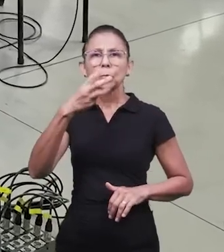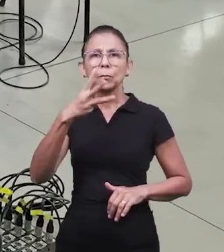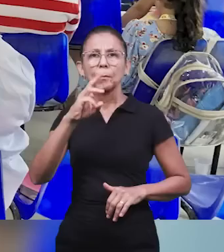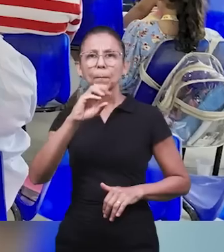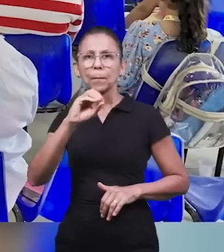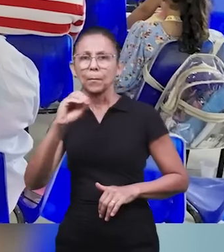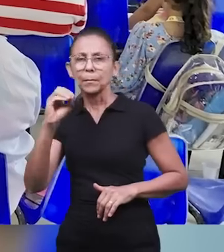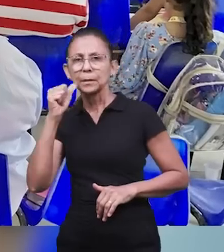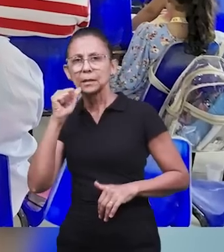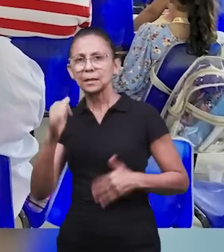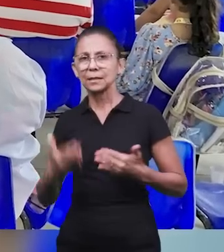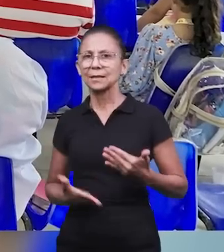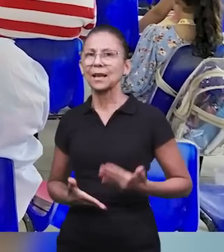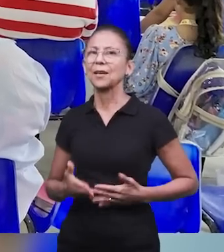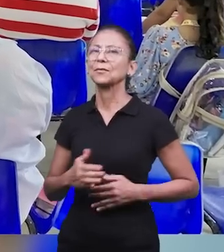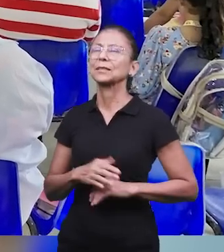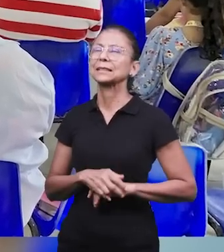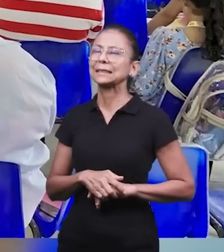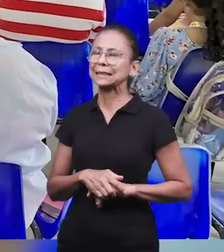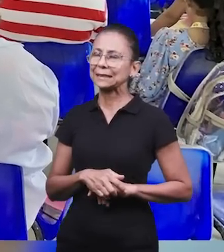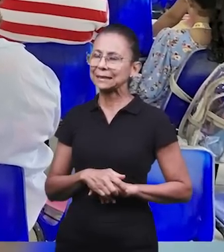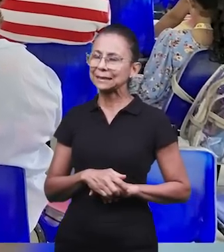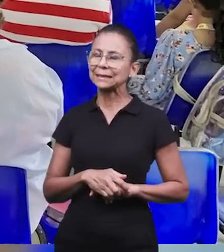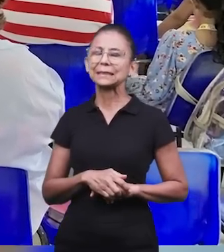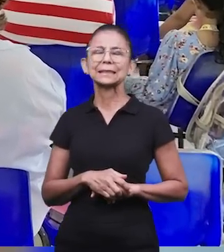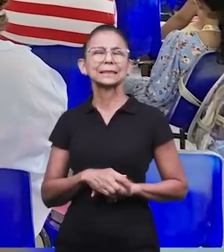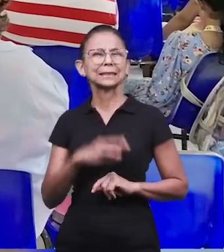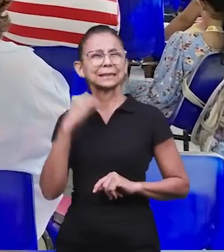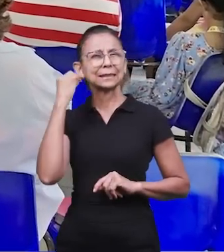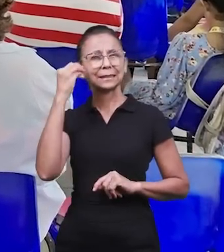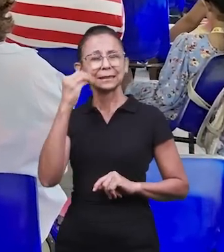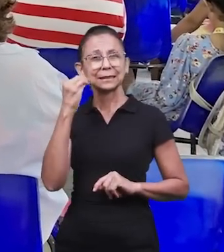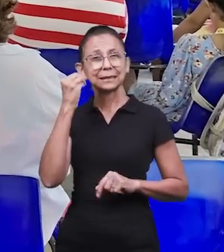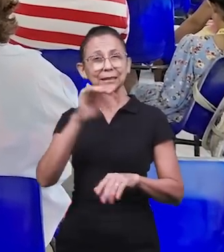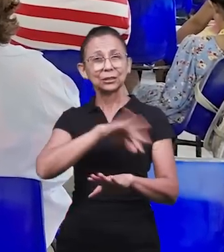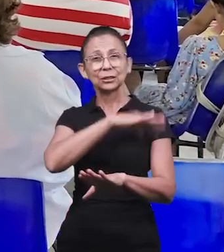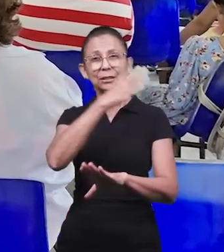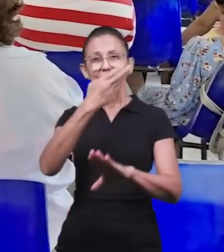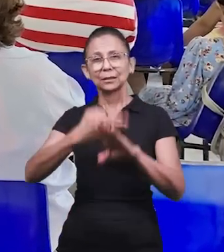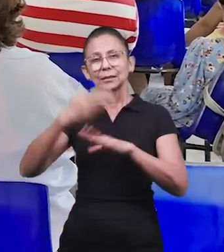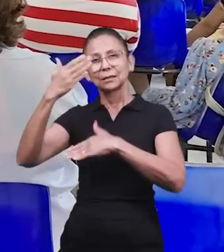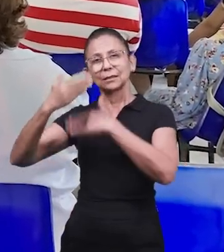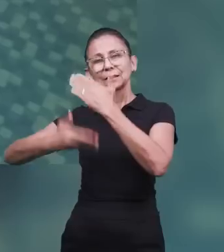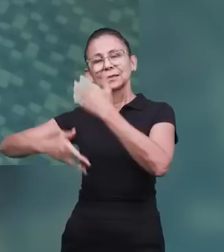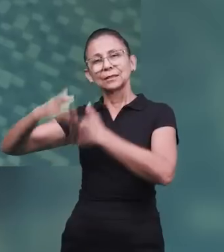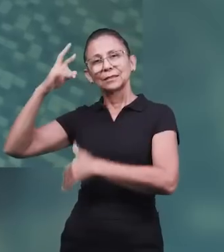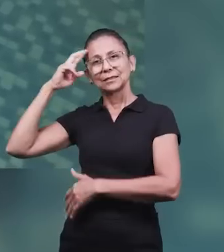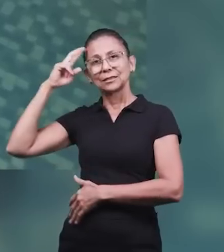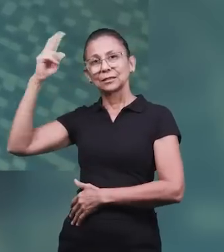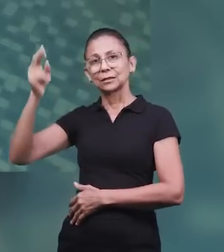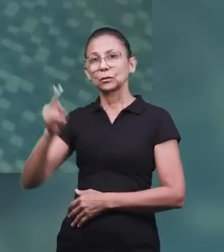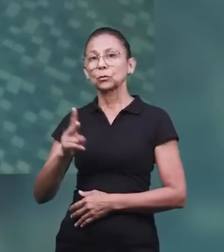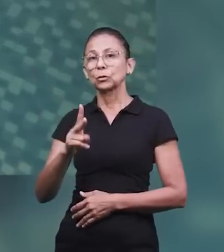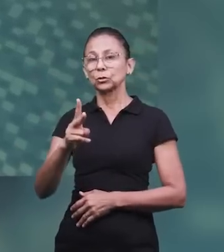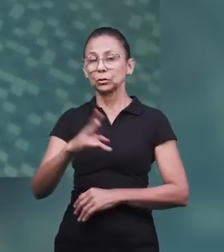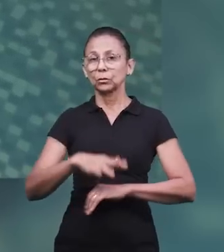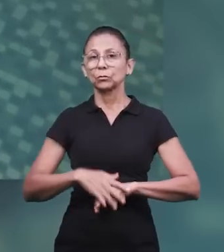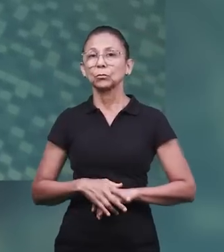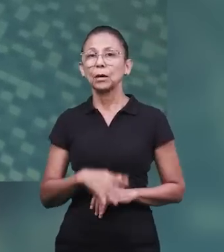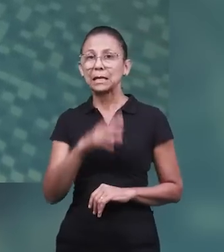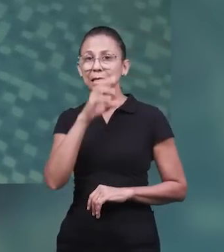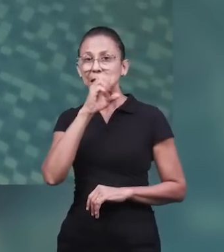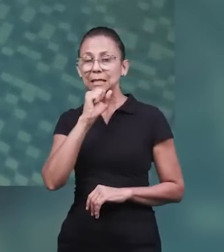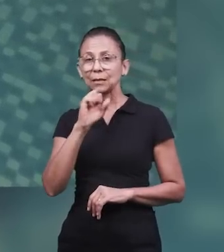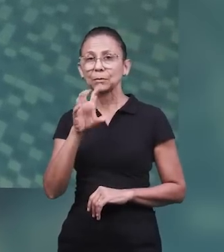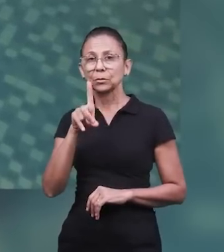tiveram a oportunidade de estarem ali num dia de muitas experiências na presença do Senhor. Ainda no sábado, dia 18 de